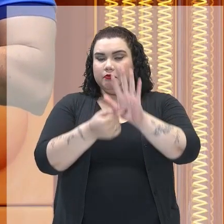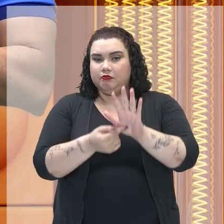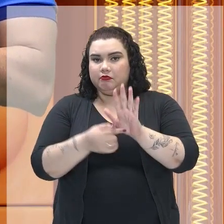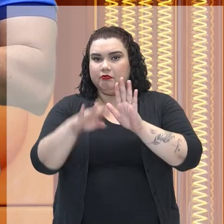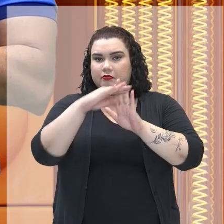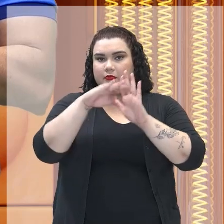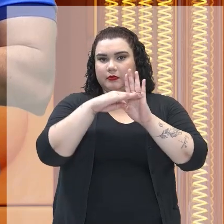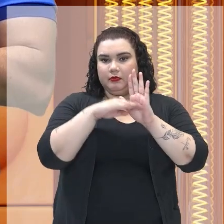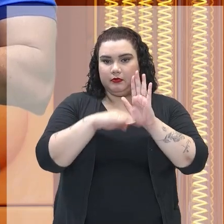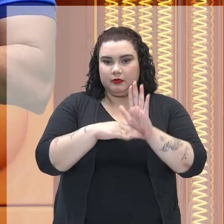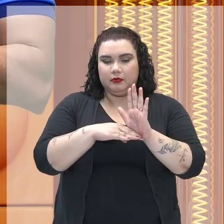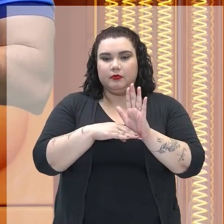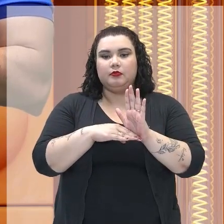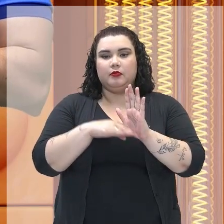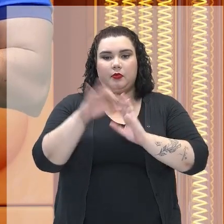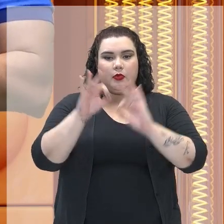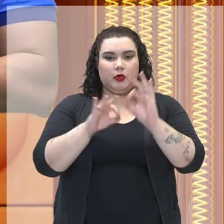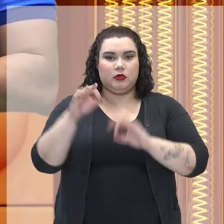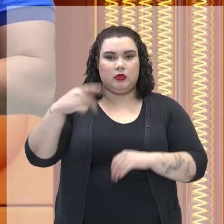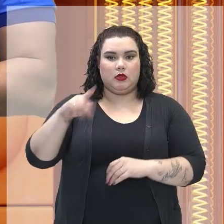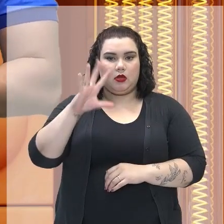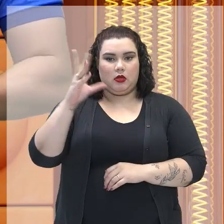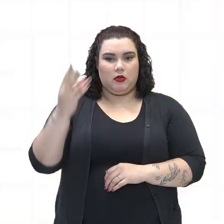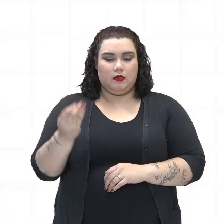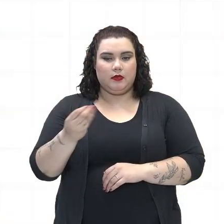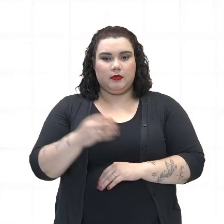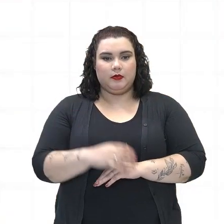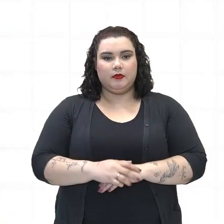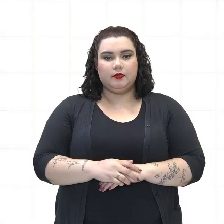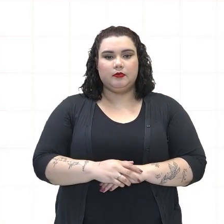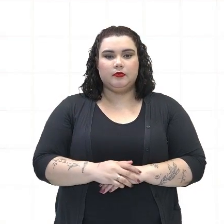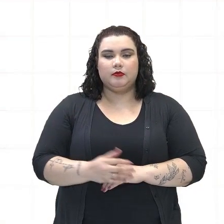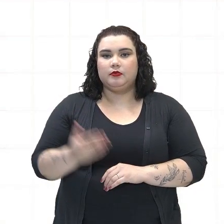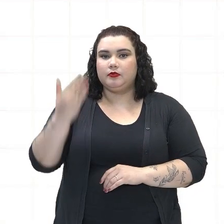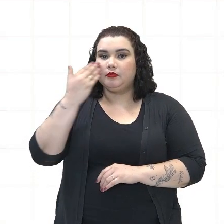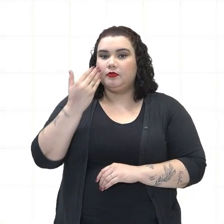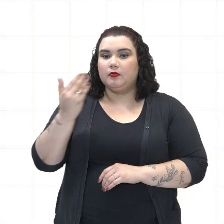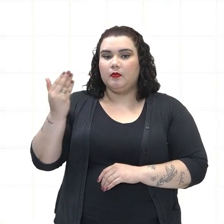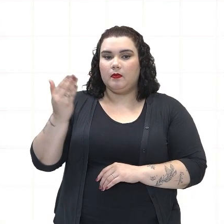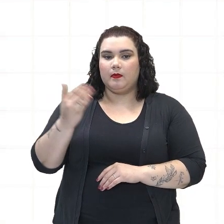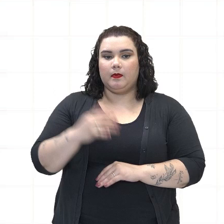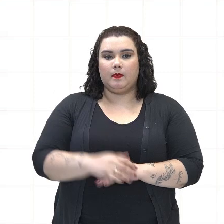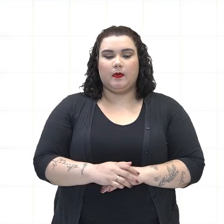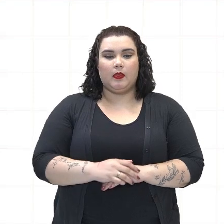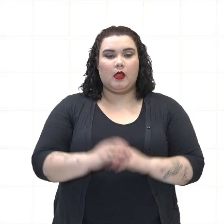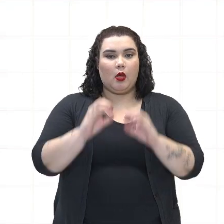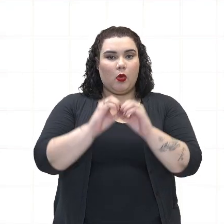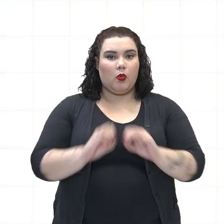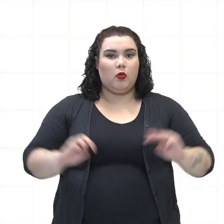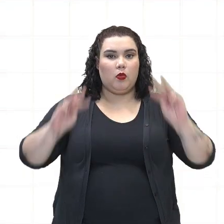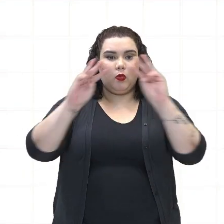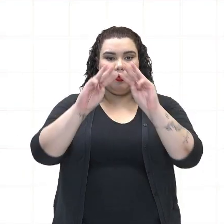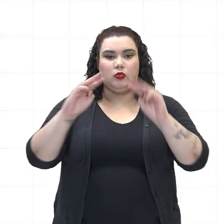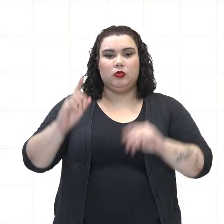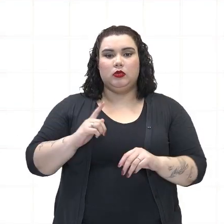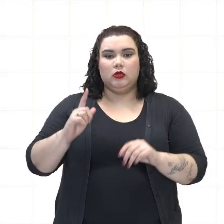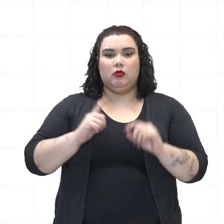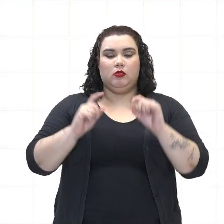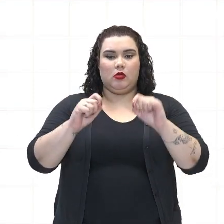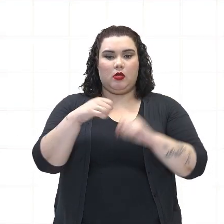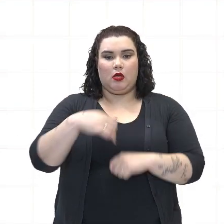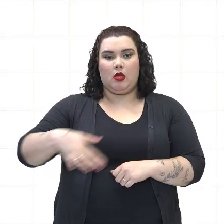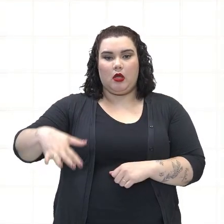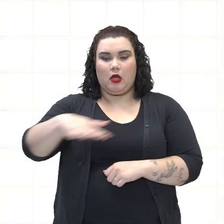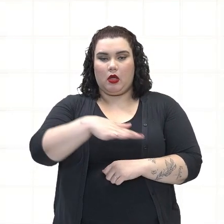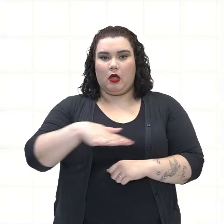esse processo de urbanização lá pela África. Acompanhem comigo. Olha só, segundo a ONU, tá, as áreas urbanas no